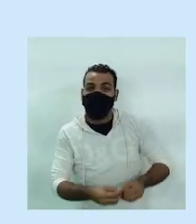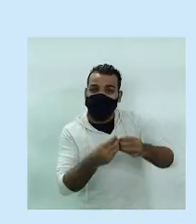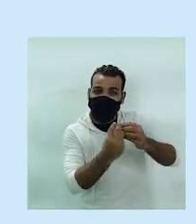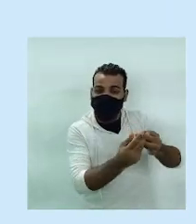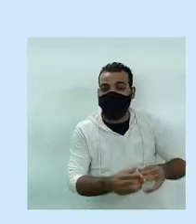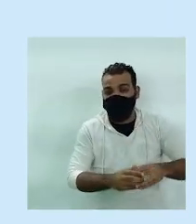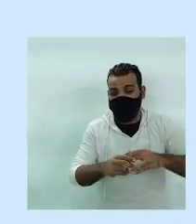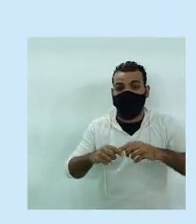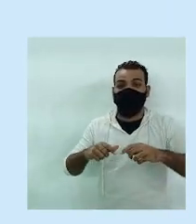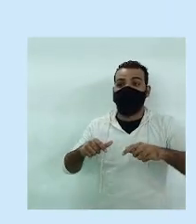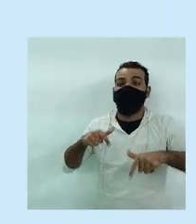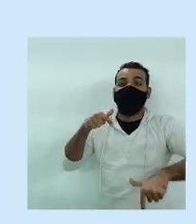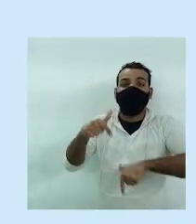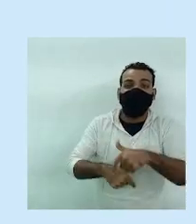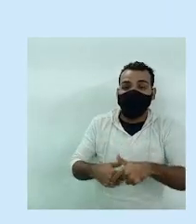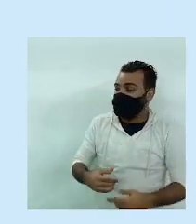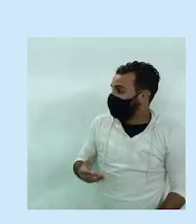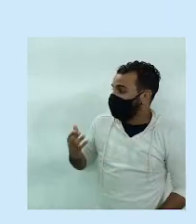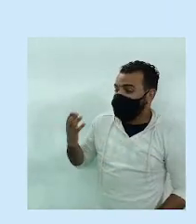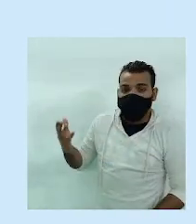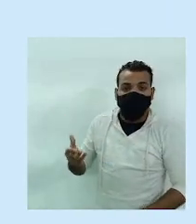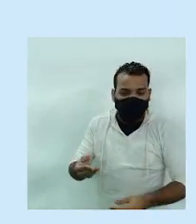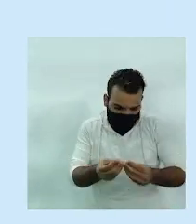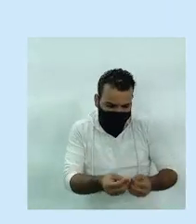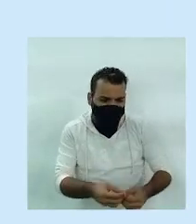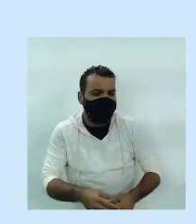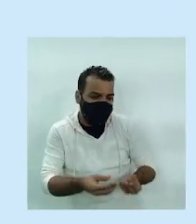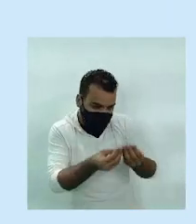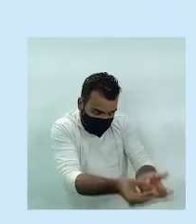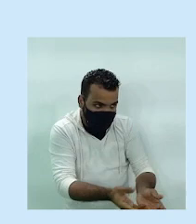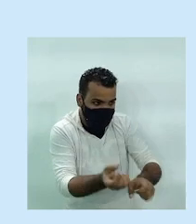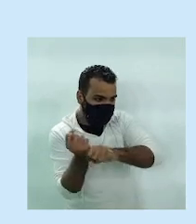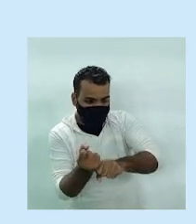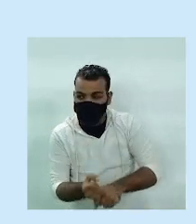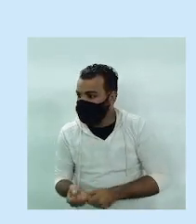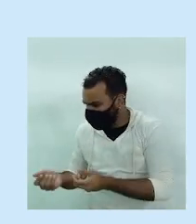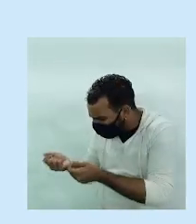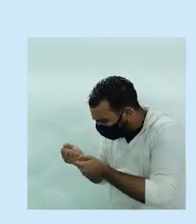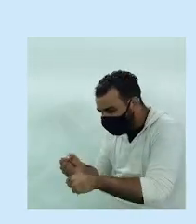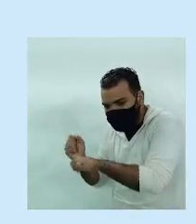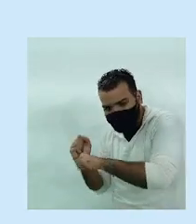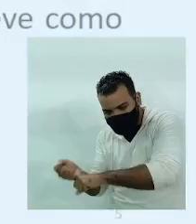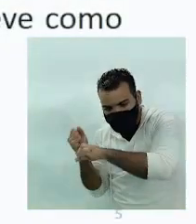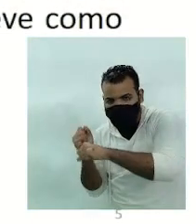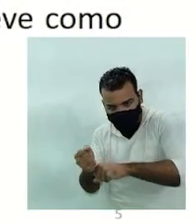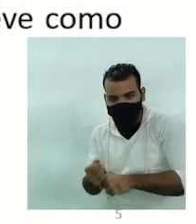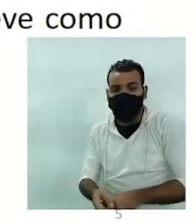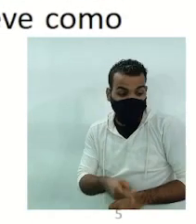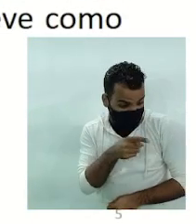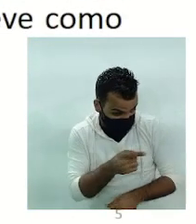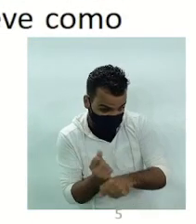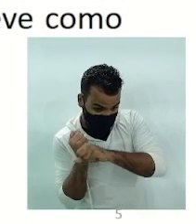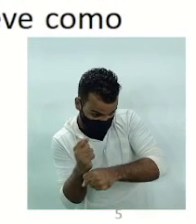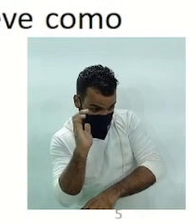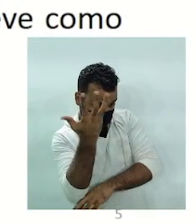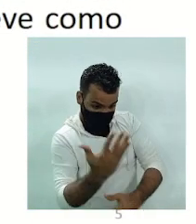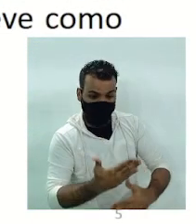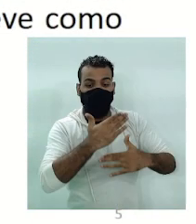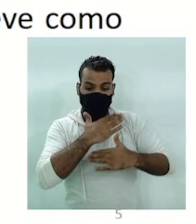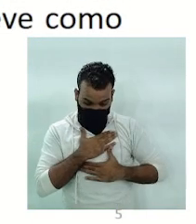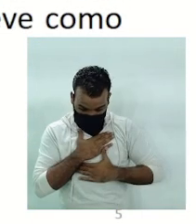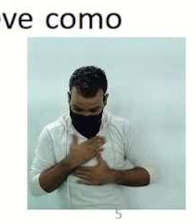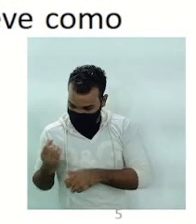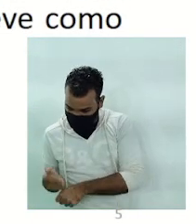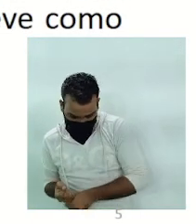eles pudessem derrubar o quê? As árvores, né? Então foram tantos séculos de servidão que os